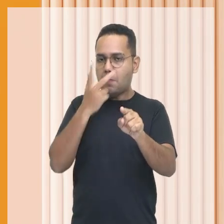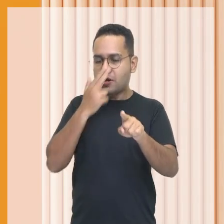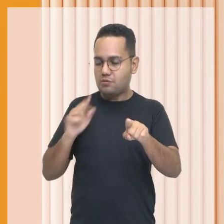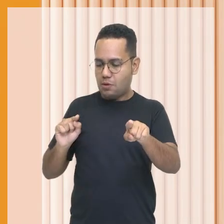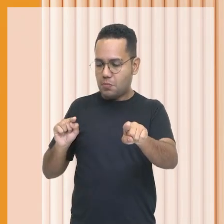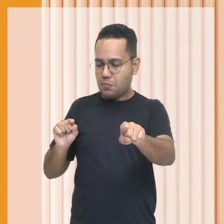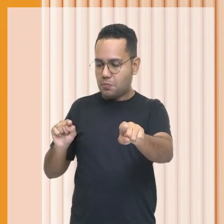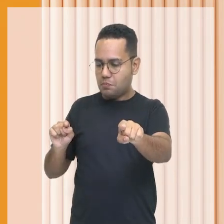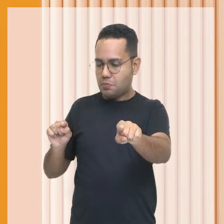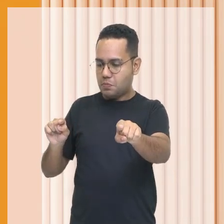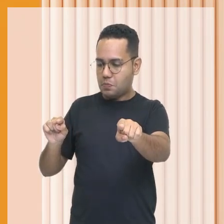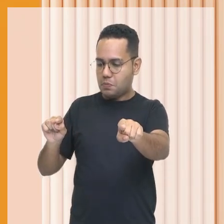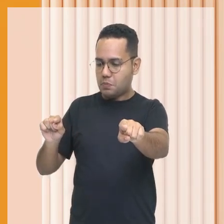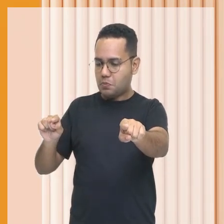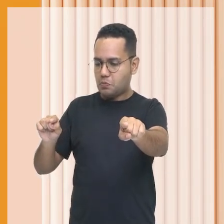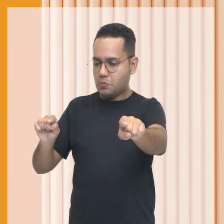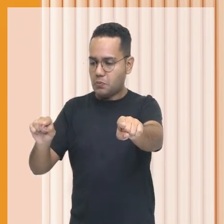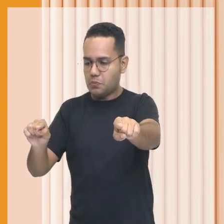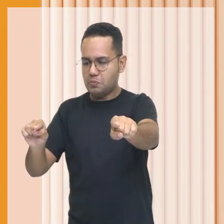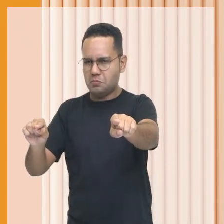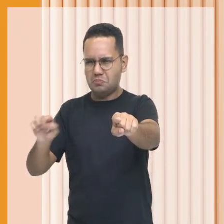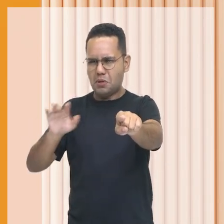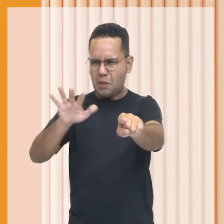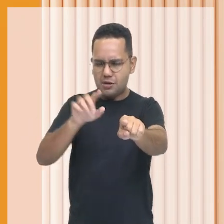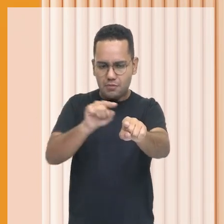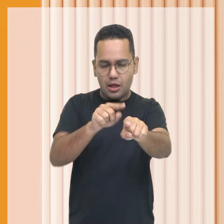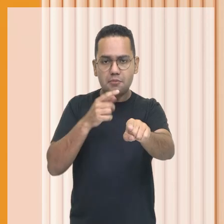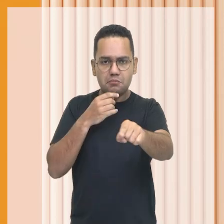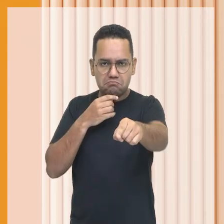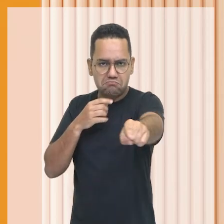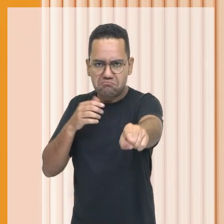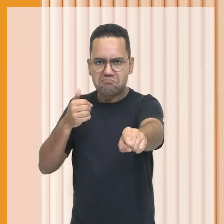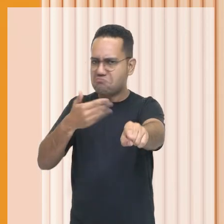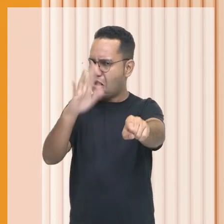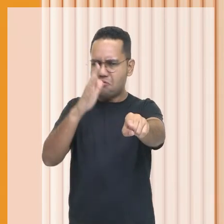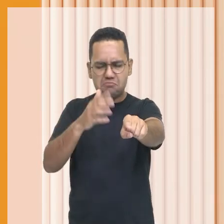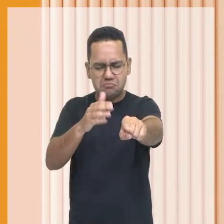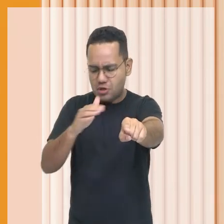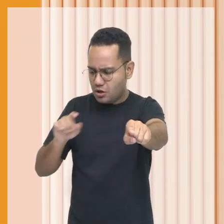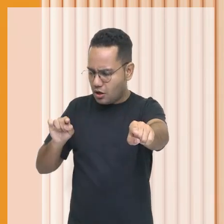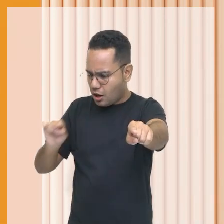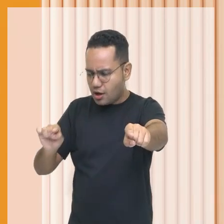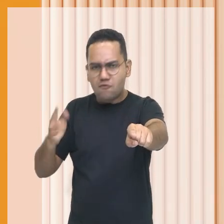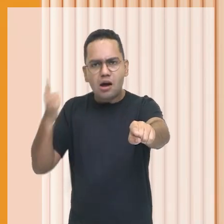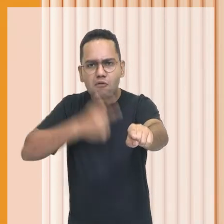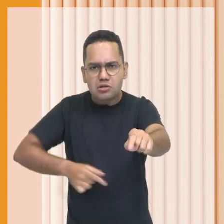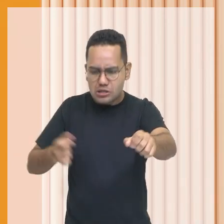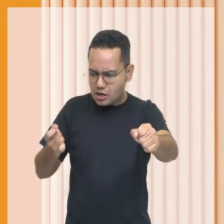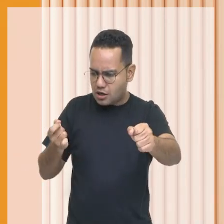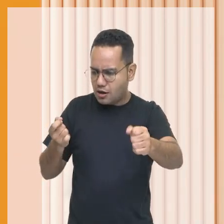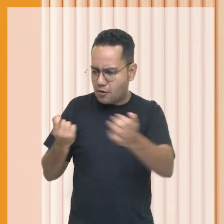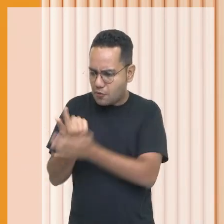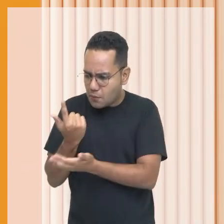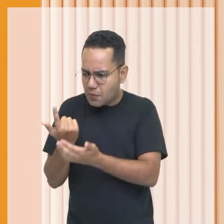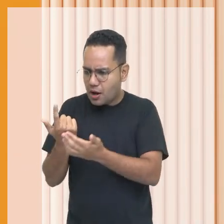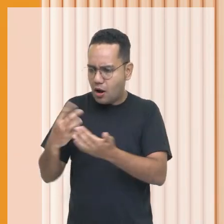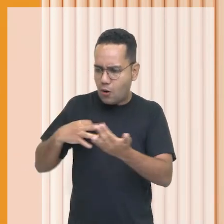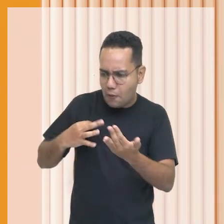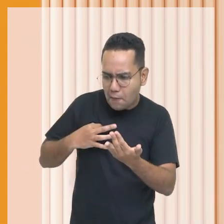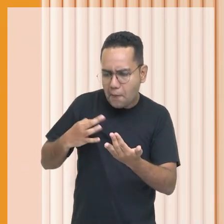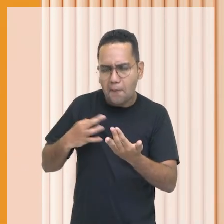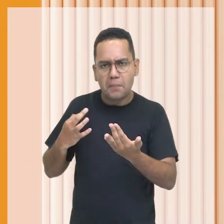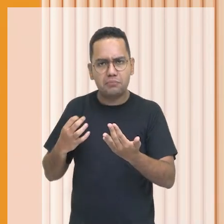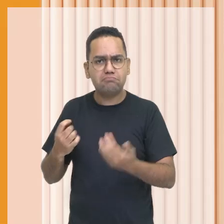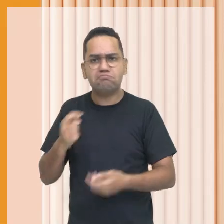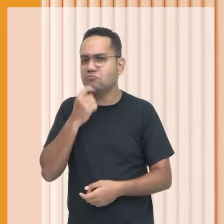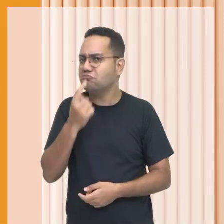direito porque não vai ter dinheiro para comprar roupa, porque o que ele ganha é pouco, não é suficiente. Muitas pessoas têm a